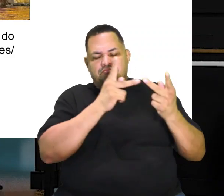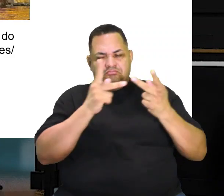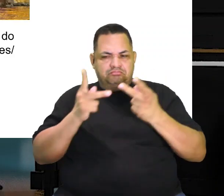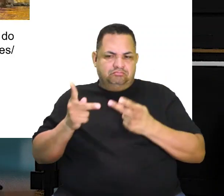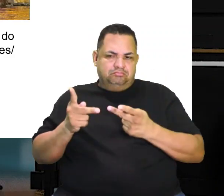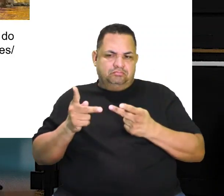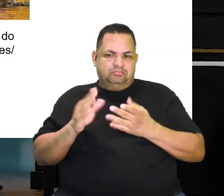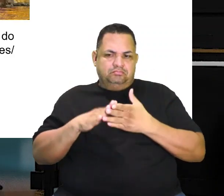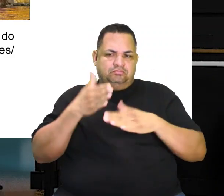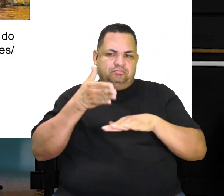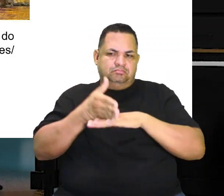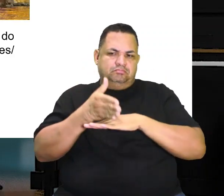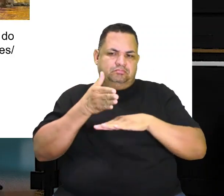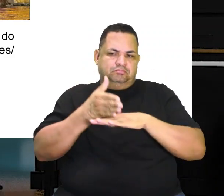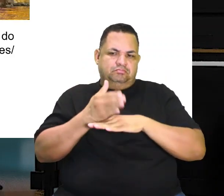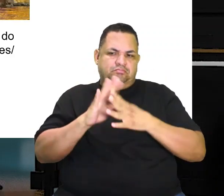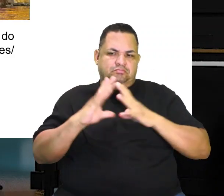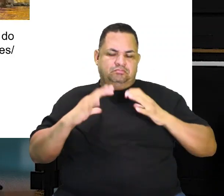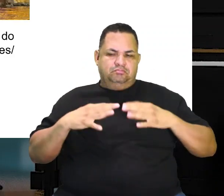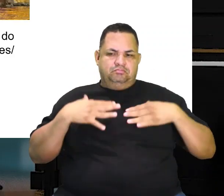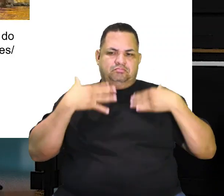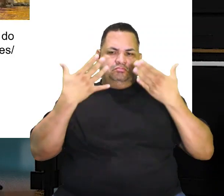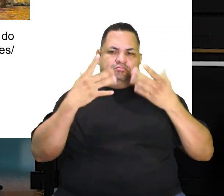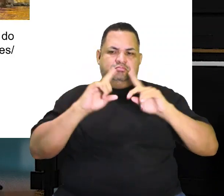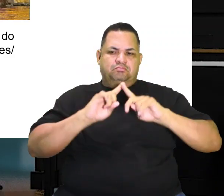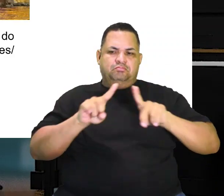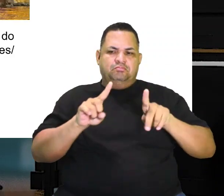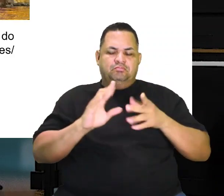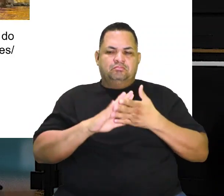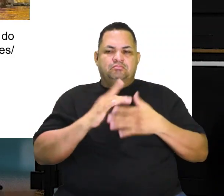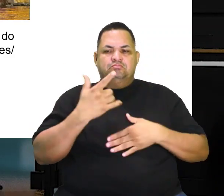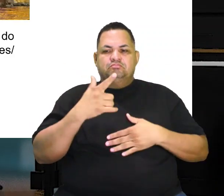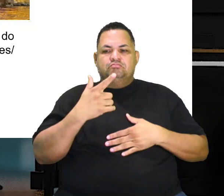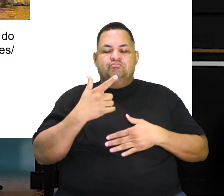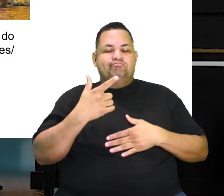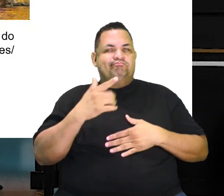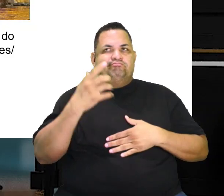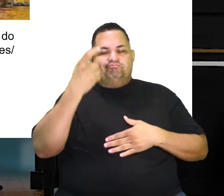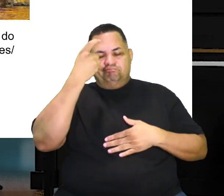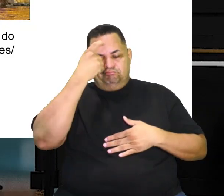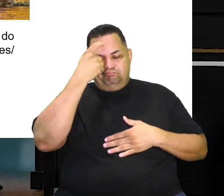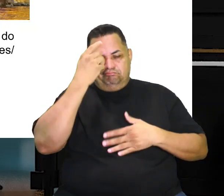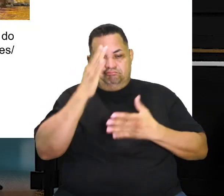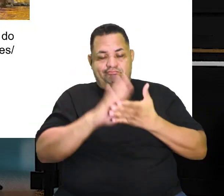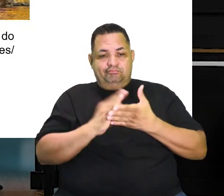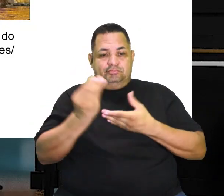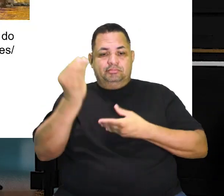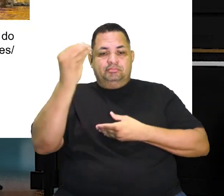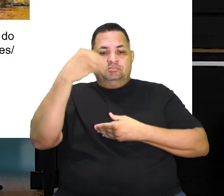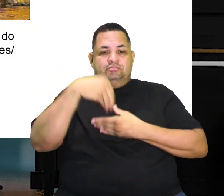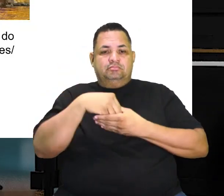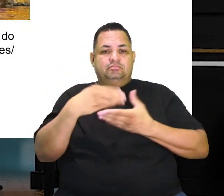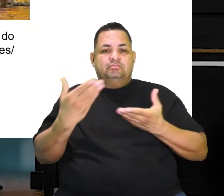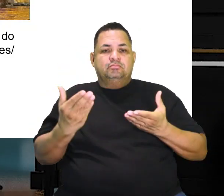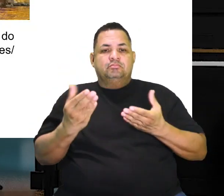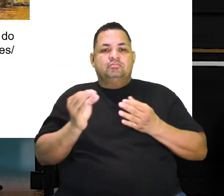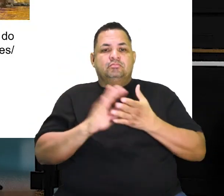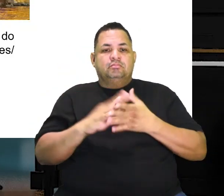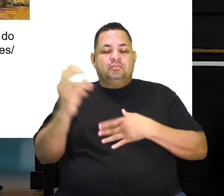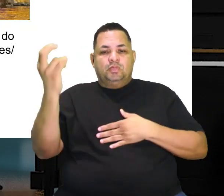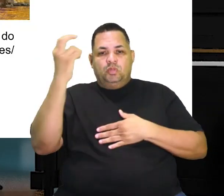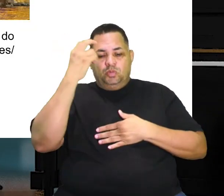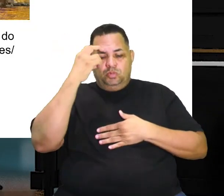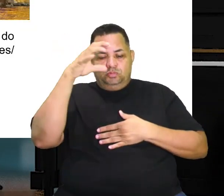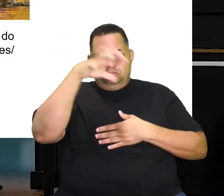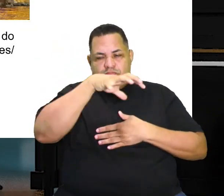Visitam, participam dessas festas, mas não tem consciência que aquilo faz parte ali da